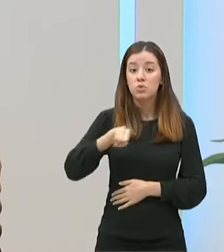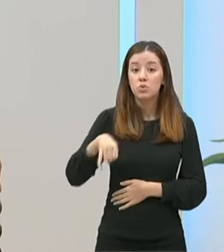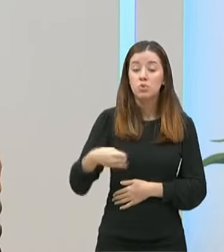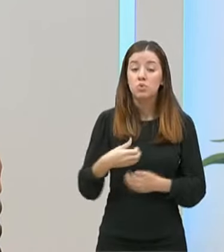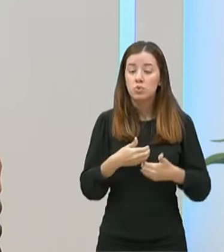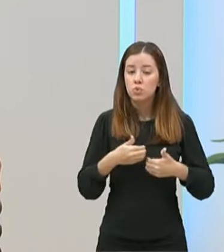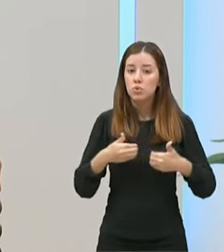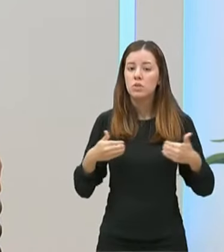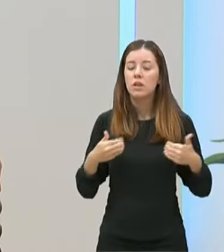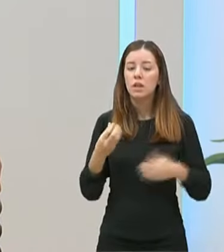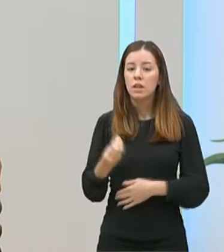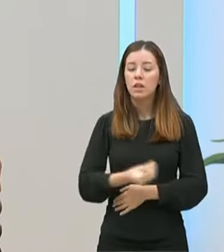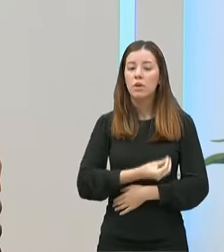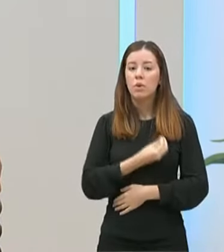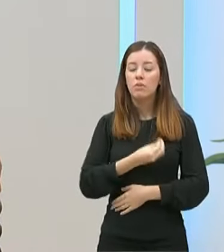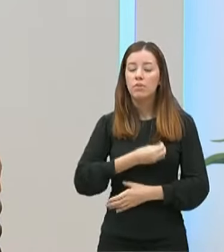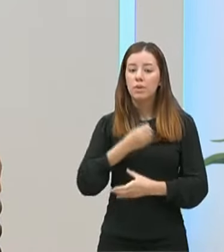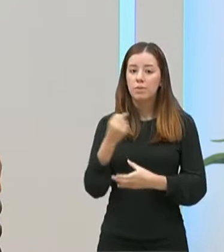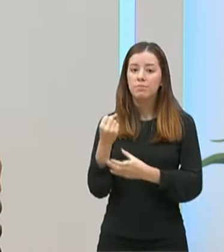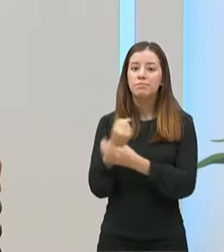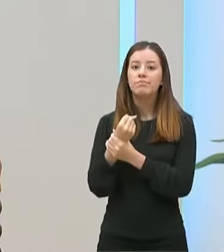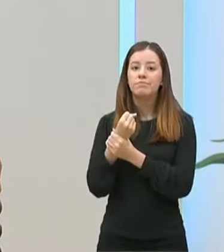permanece frutificando.